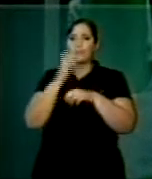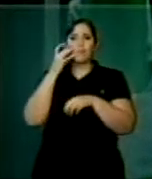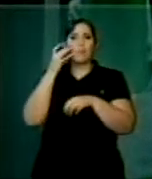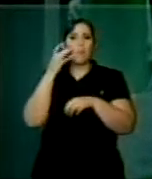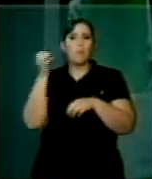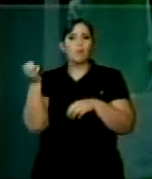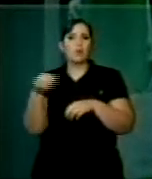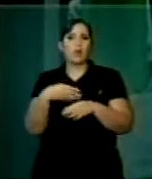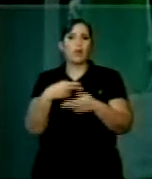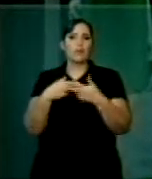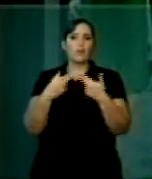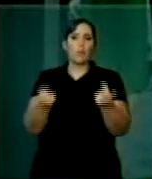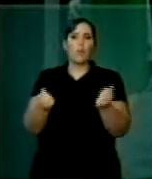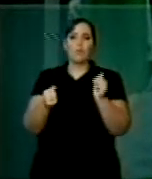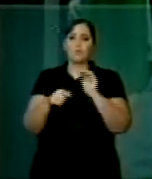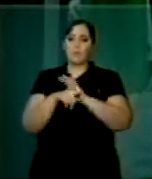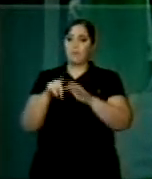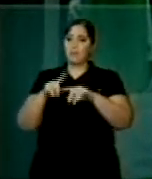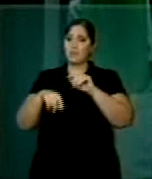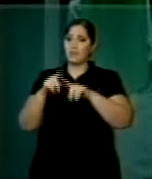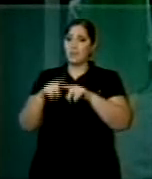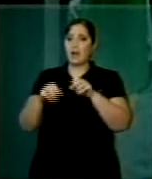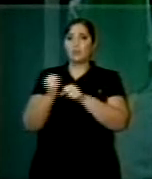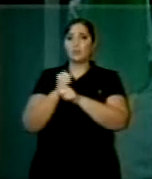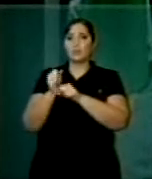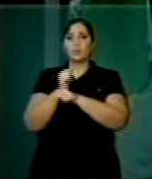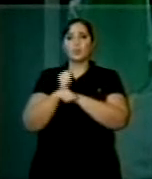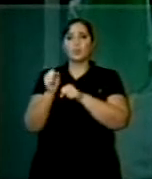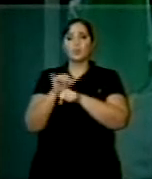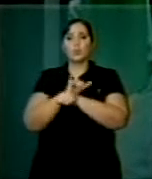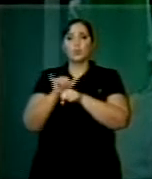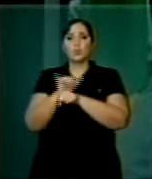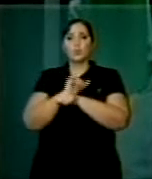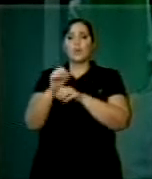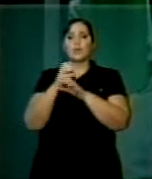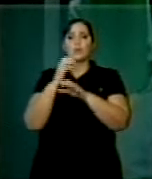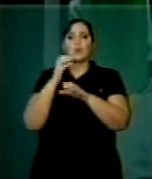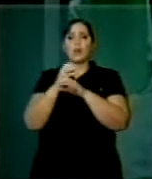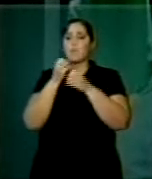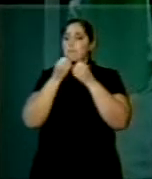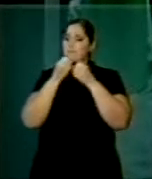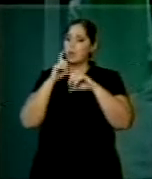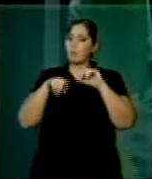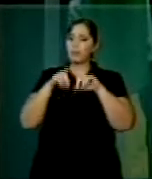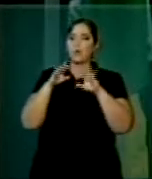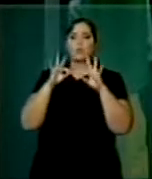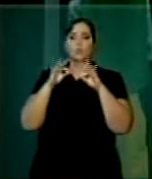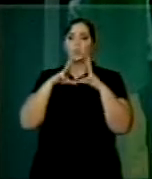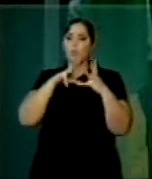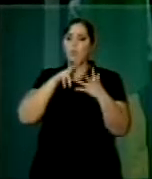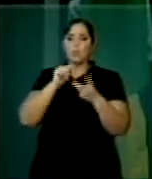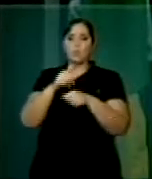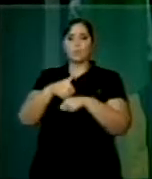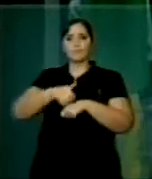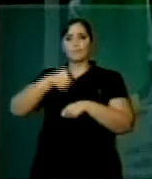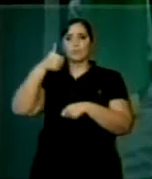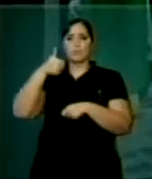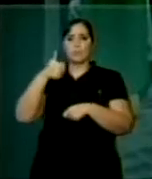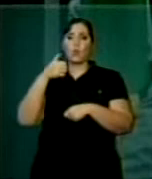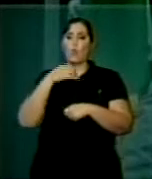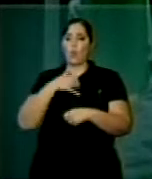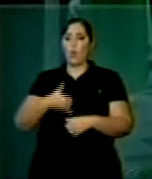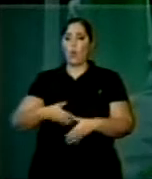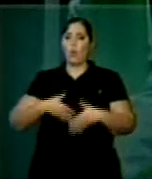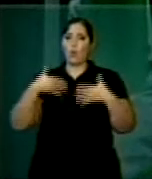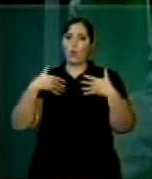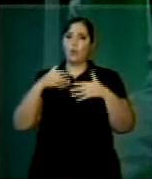modernos, eu diria, e em estrutura de engenharia bem equipados do mundo. É um orgulho da engenharia brasileira